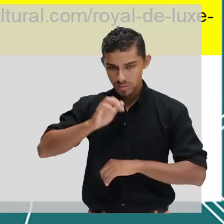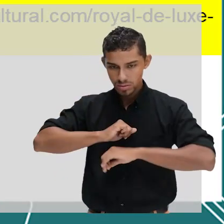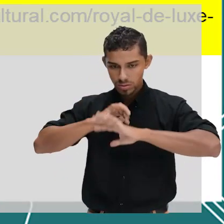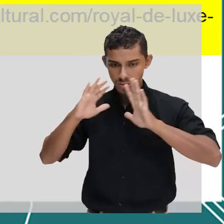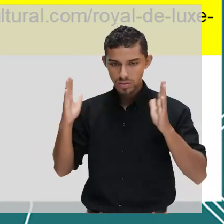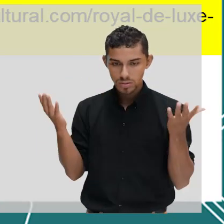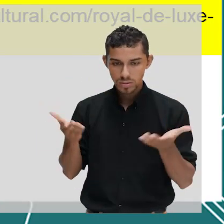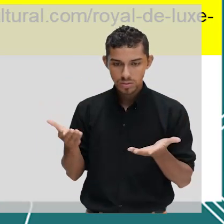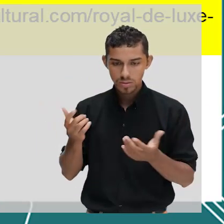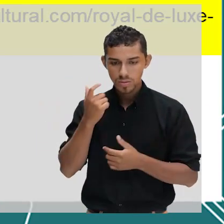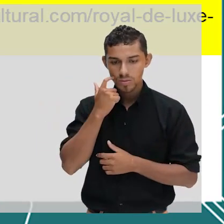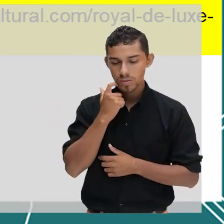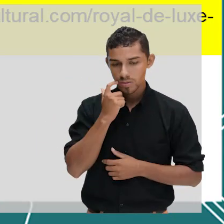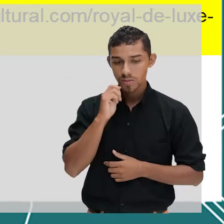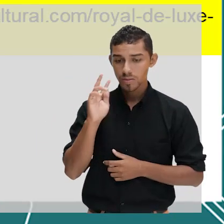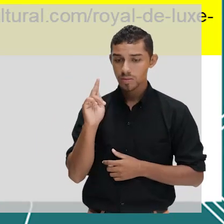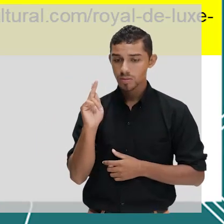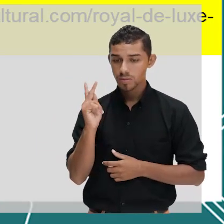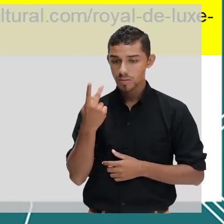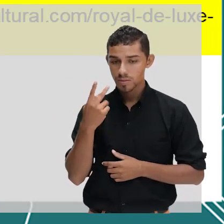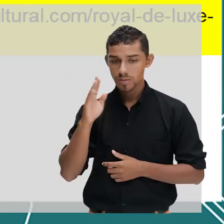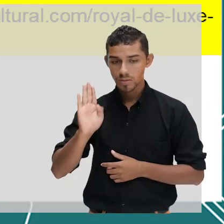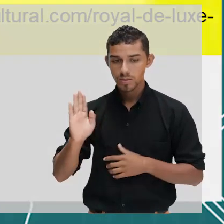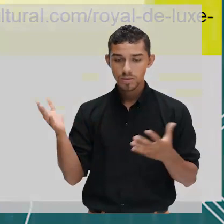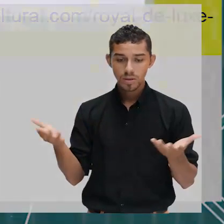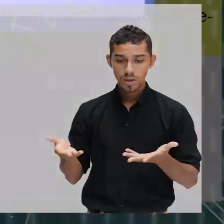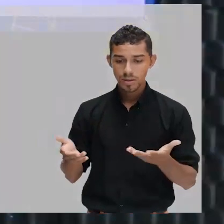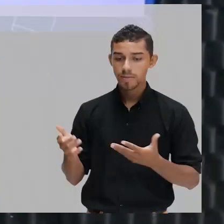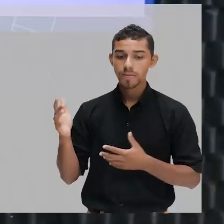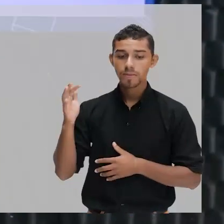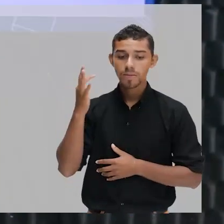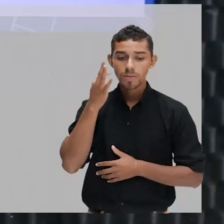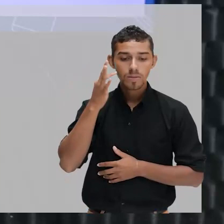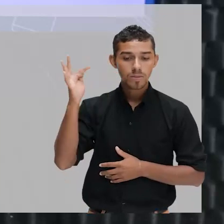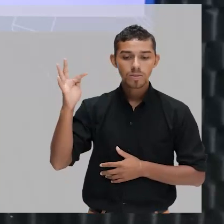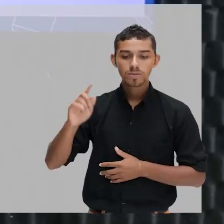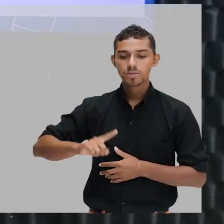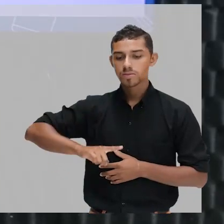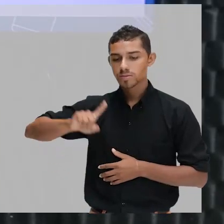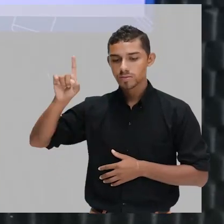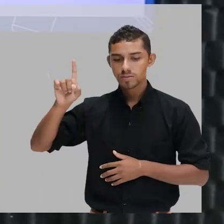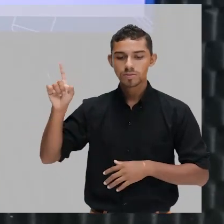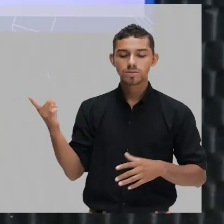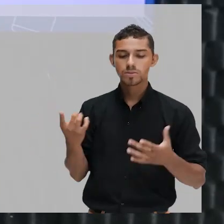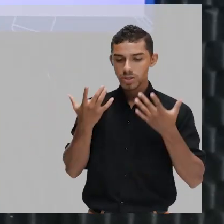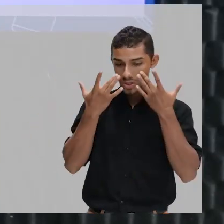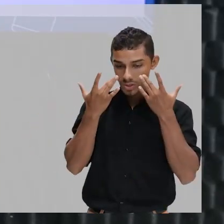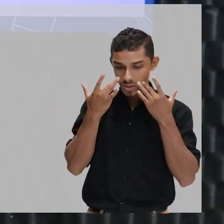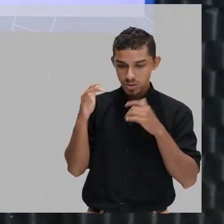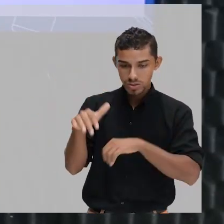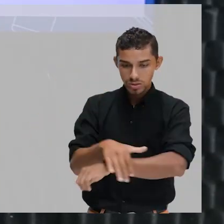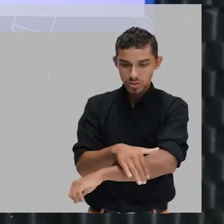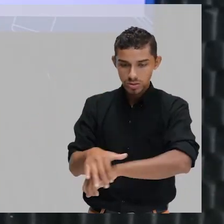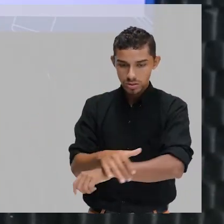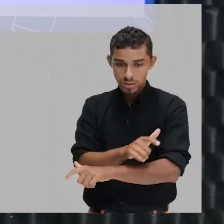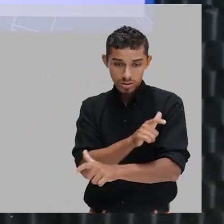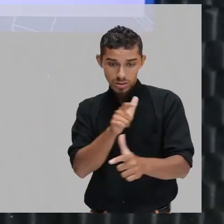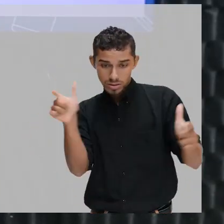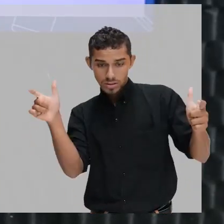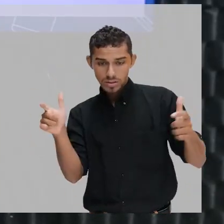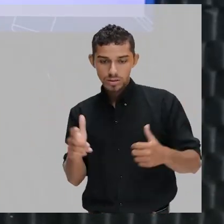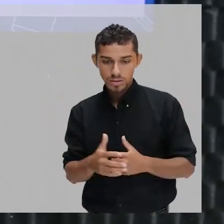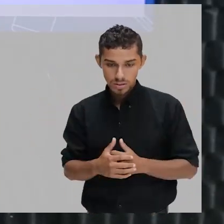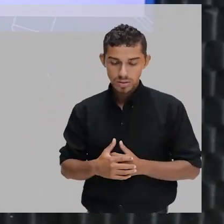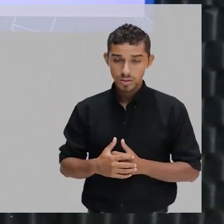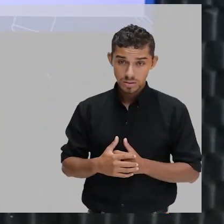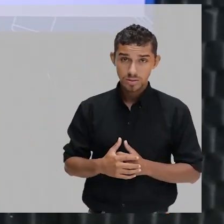eu saí de Belo Horizonte e fui para a França, a Royal Deluxe, ou Deluxe, que é um teatro de rua com marionetes gigantes. É uma companhia de